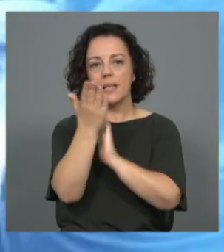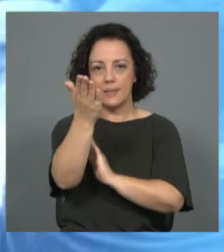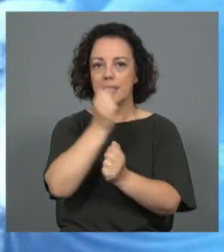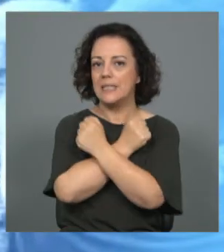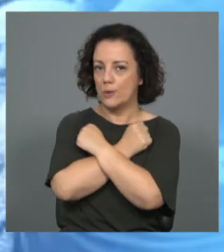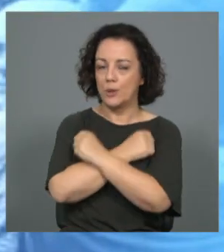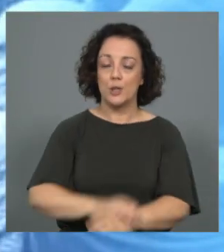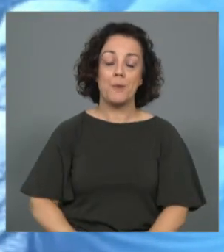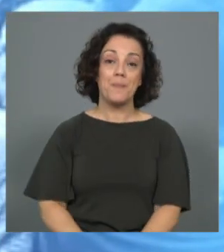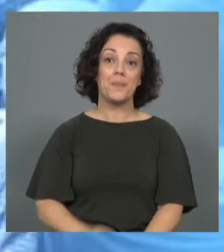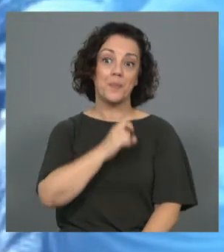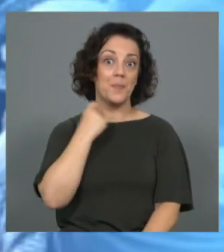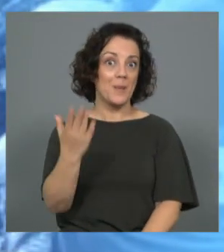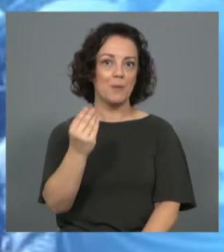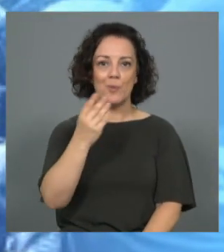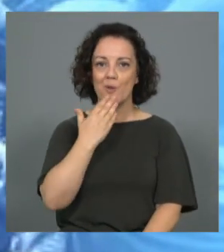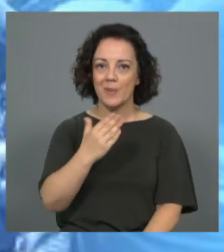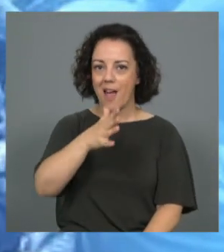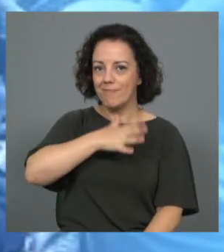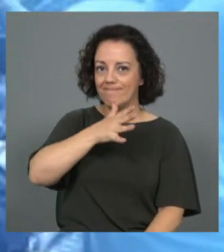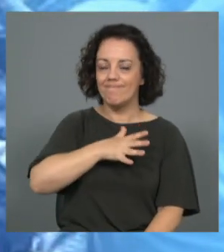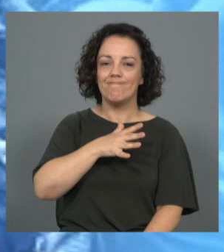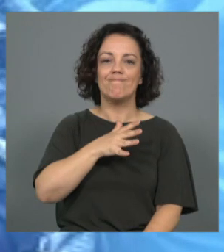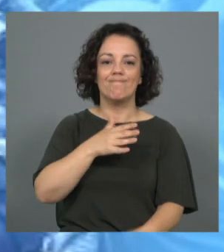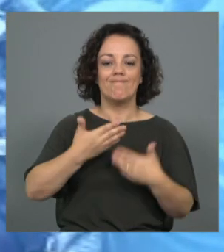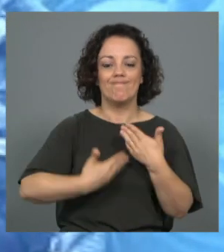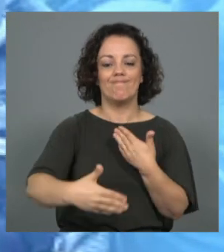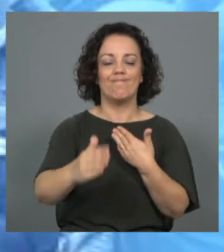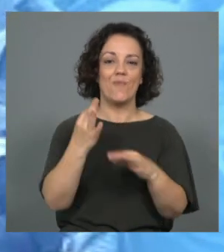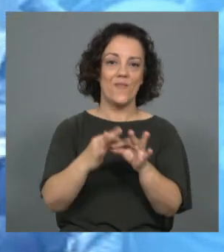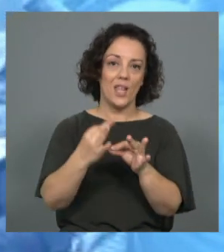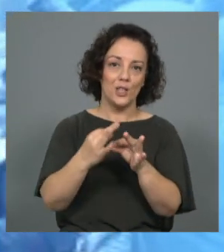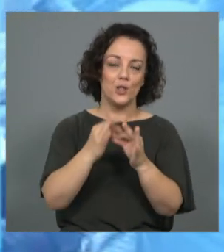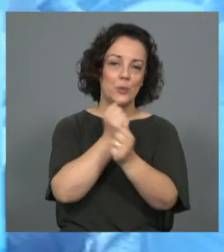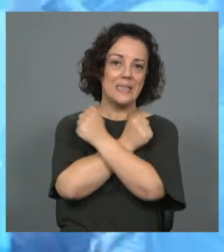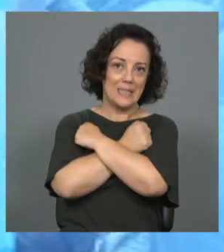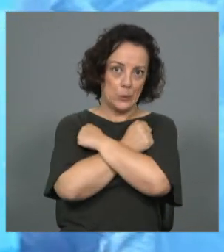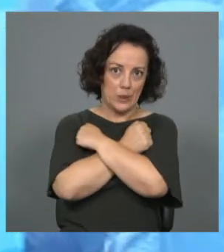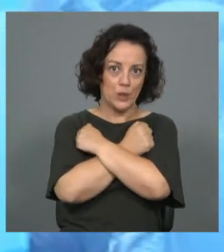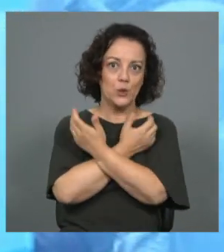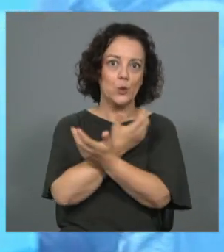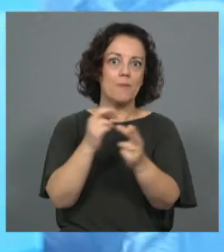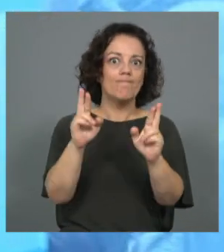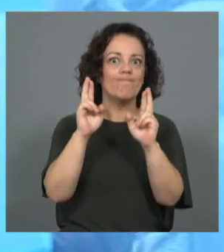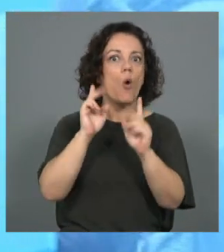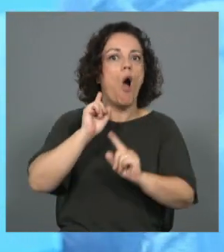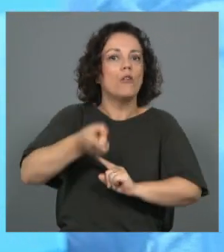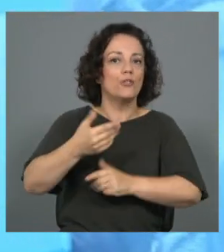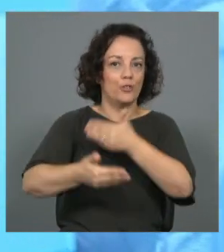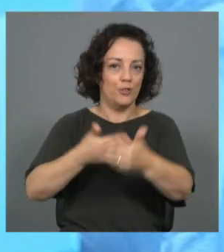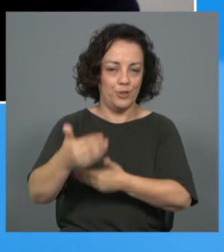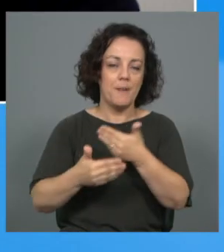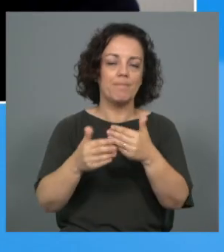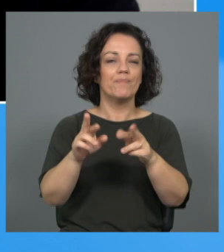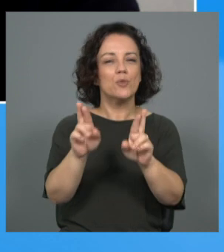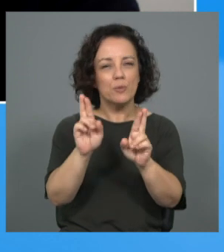partilhado connosco esta expectativa para as celebrações das festas do Senhor Santo Cristo dos Milagres e que, de facto,